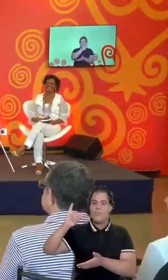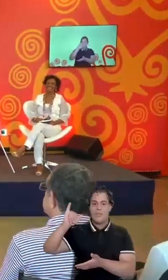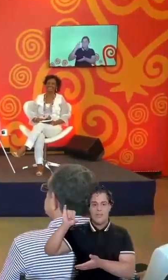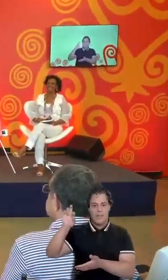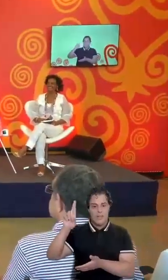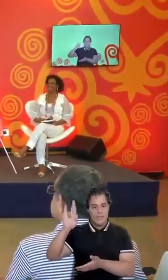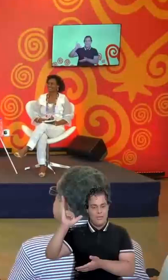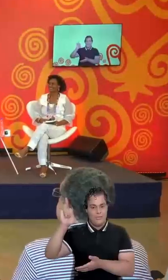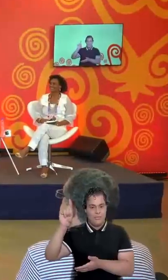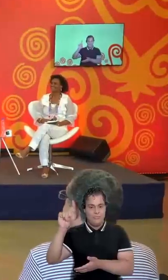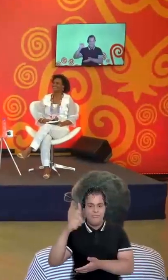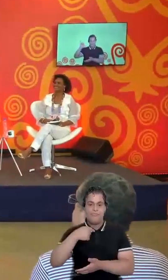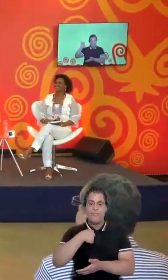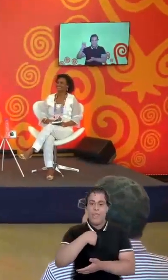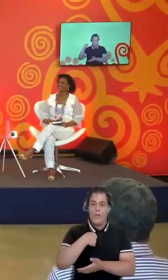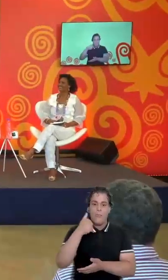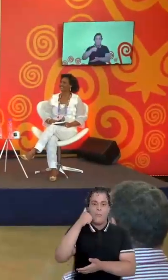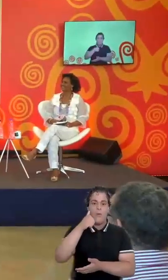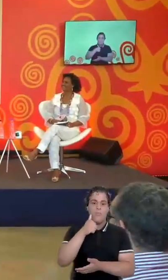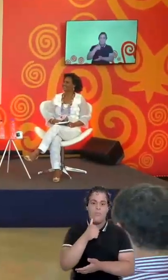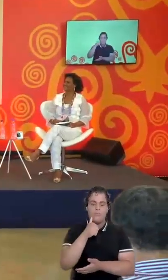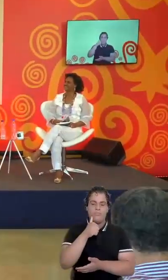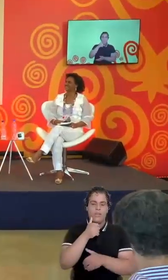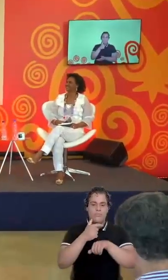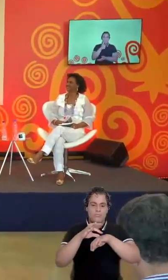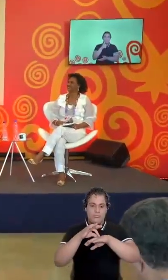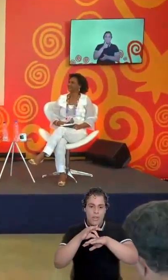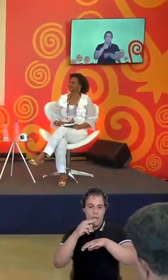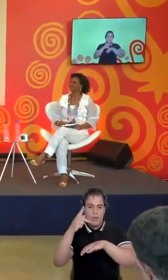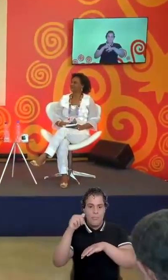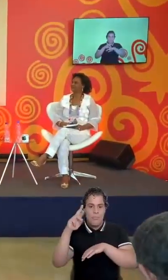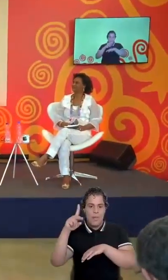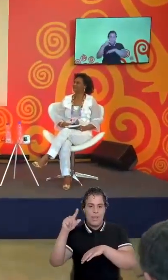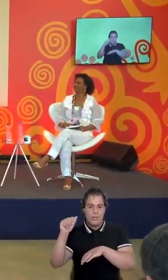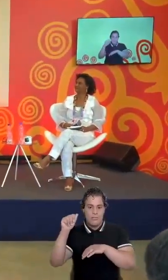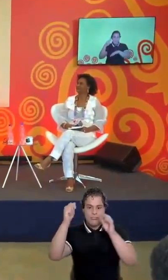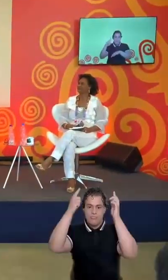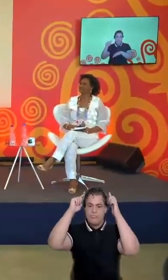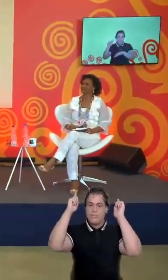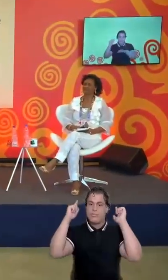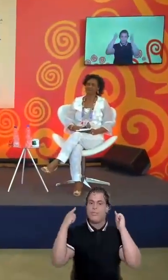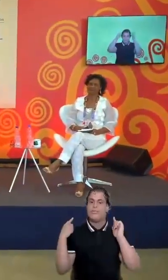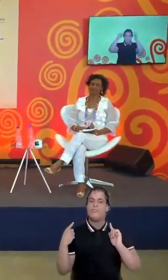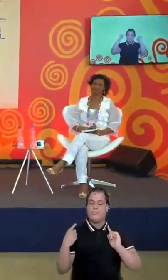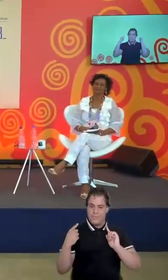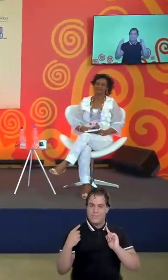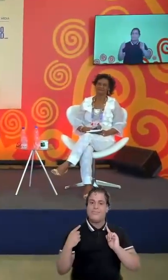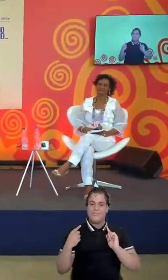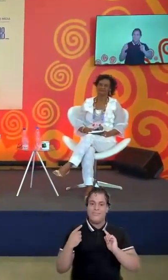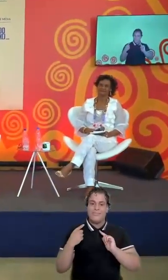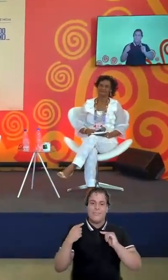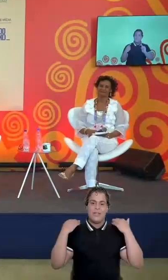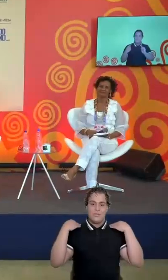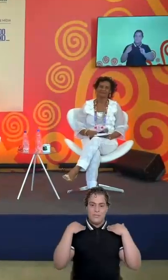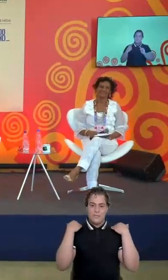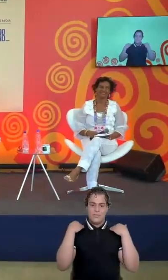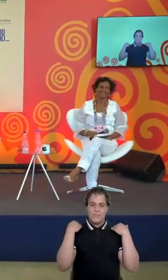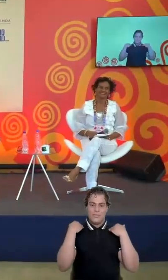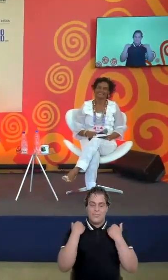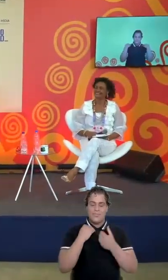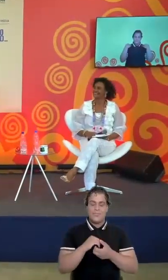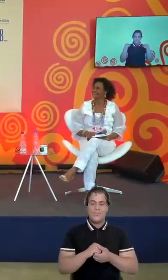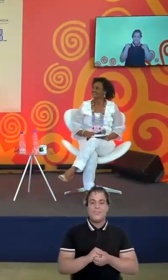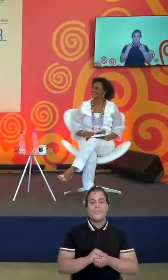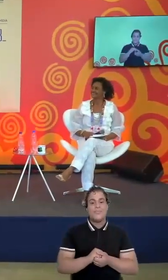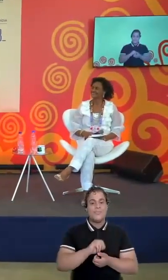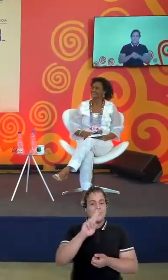disposto um tablado elevado de tom cinza e azul. O fundo é composto por um grande banner em tons de vermelho e amarelo. No canto esquerdo,